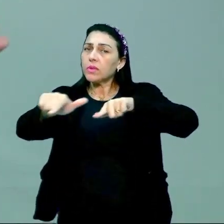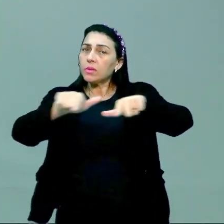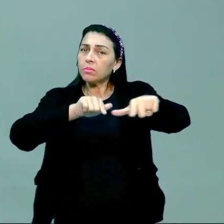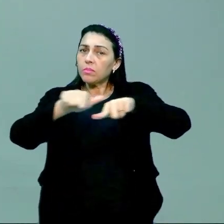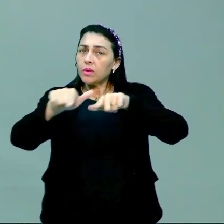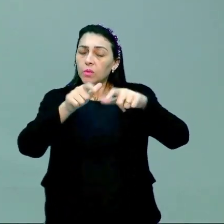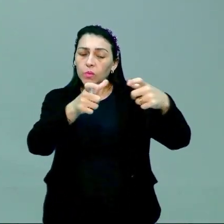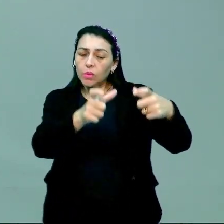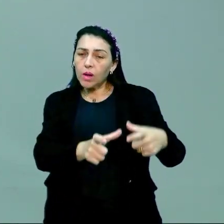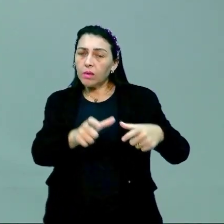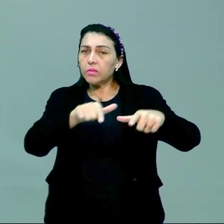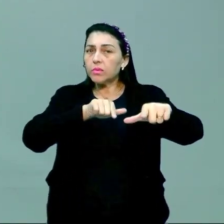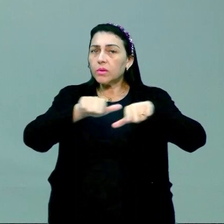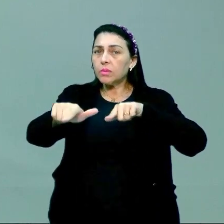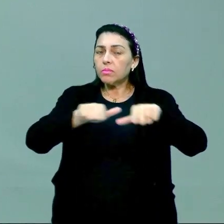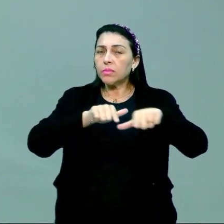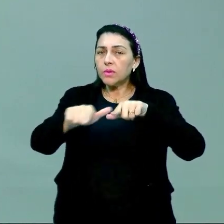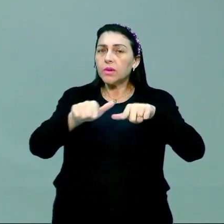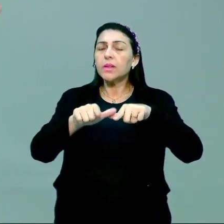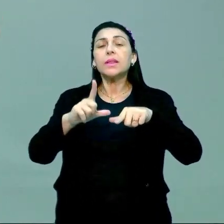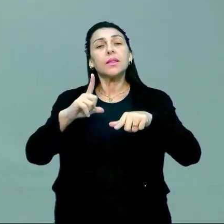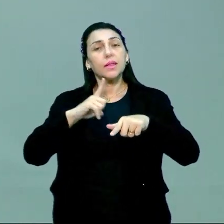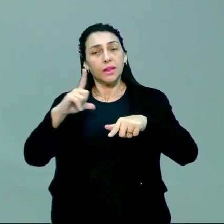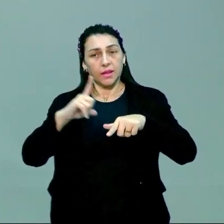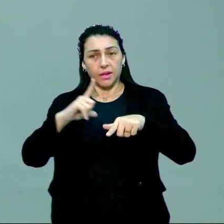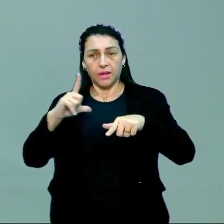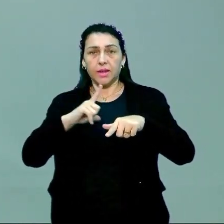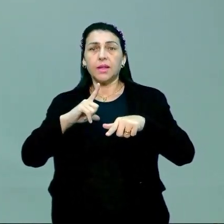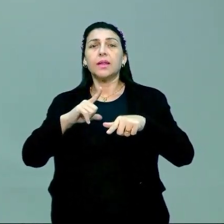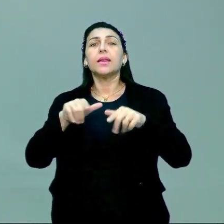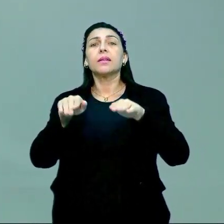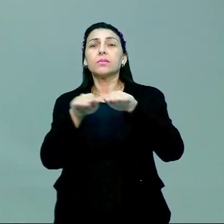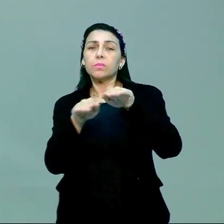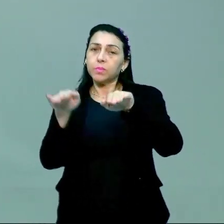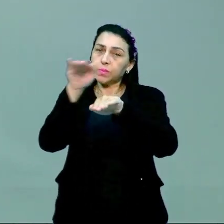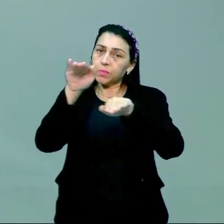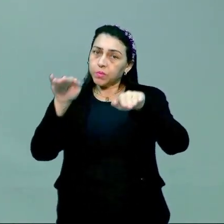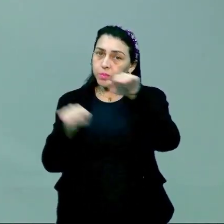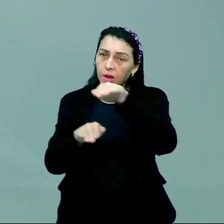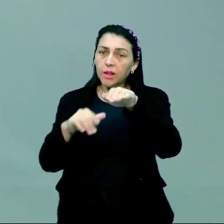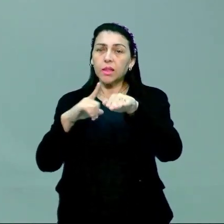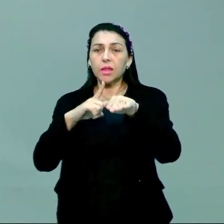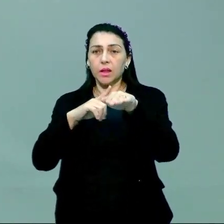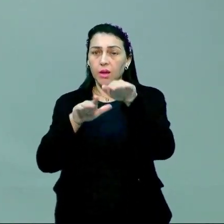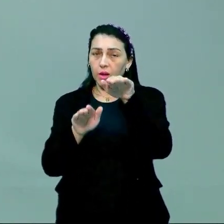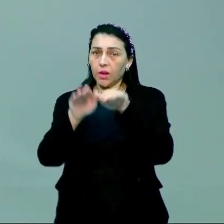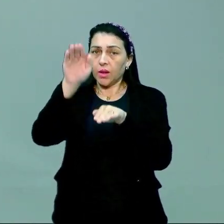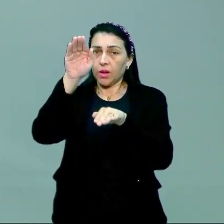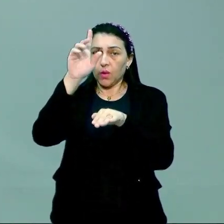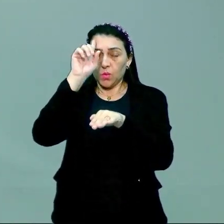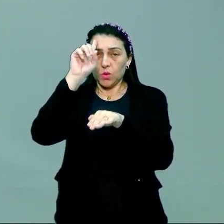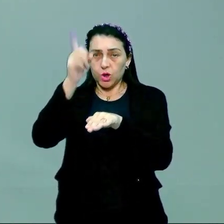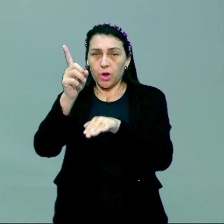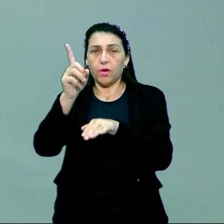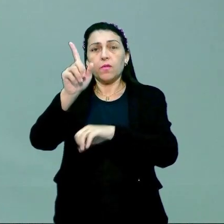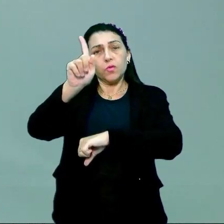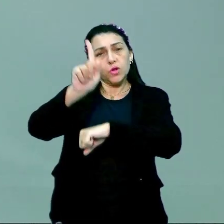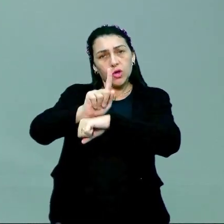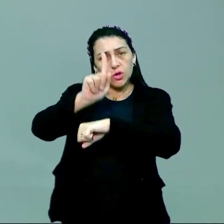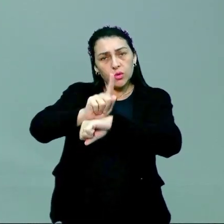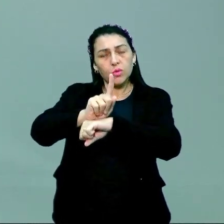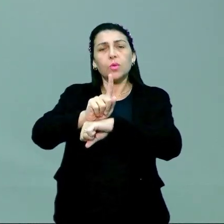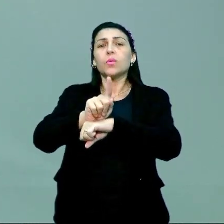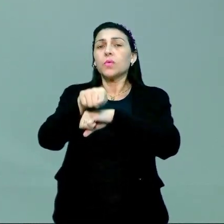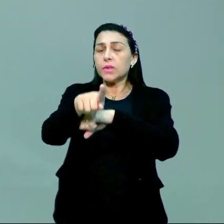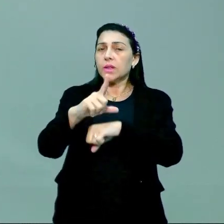Um ambiente de trabalho, ele é um ambiente hierarquizado. Você tem o chefe, o gestor, no caso,